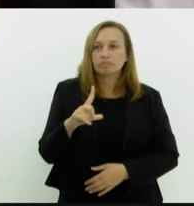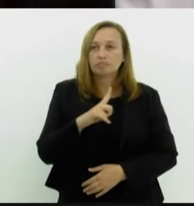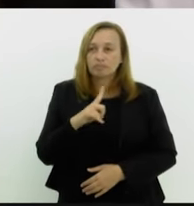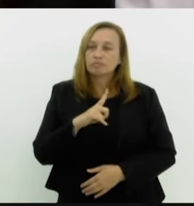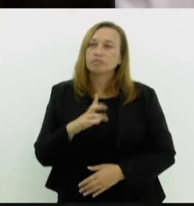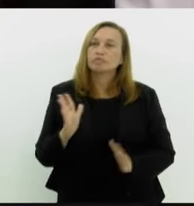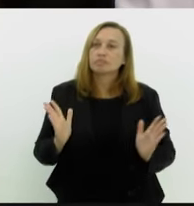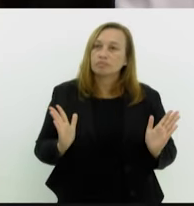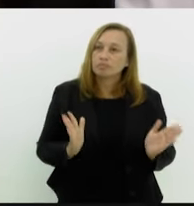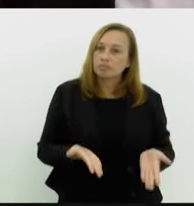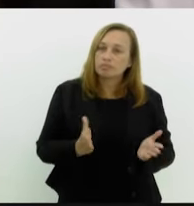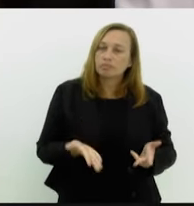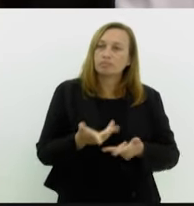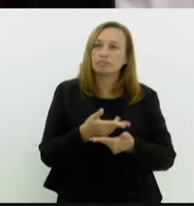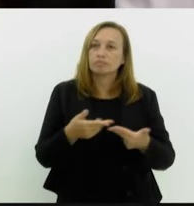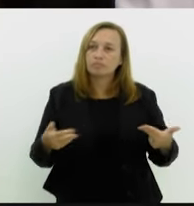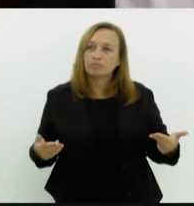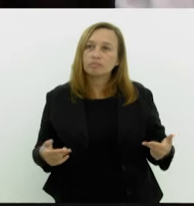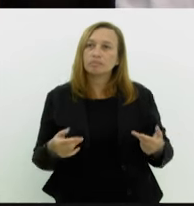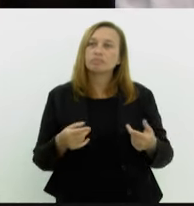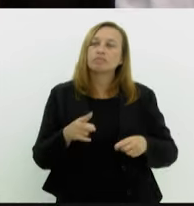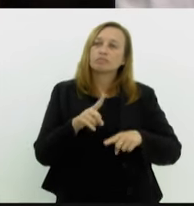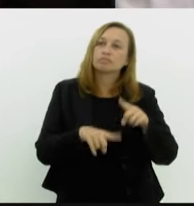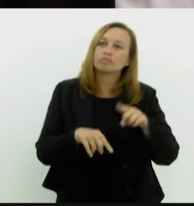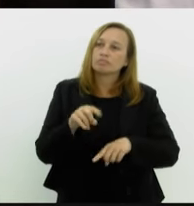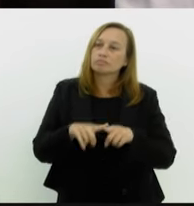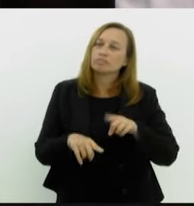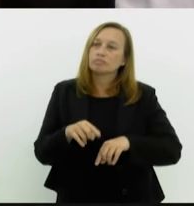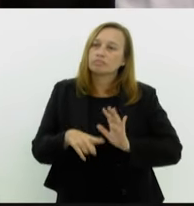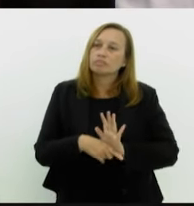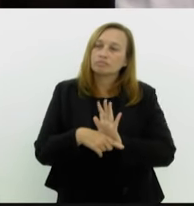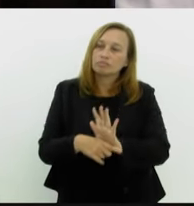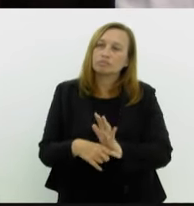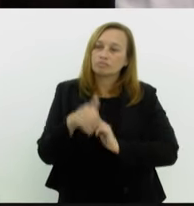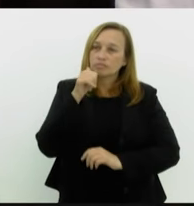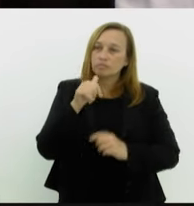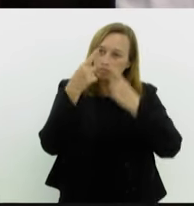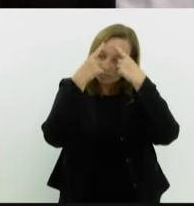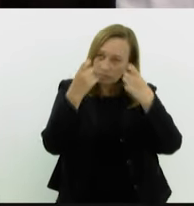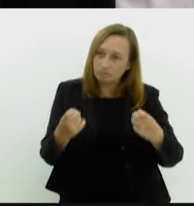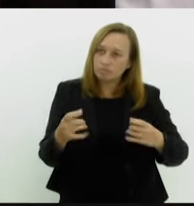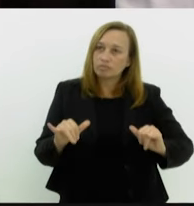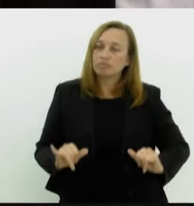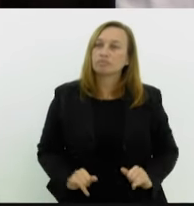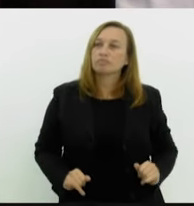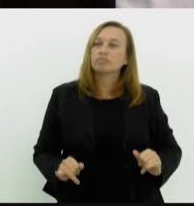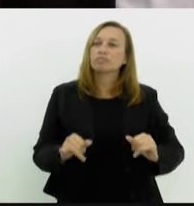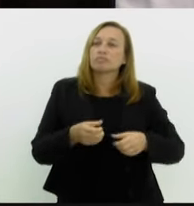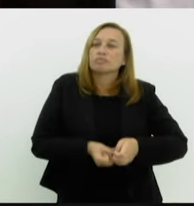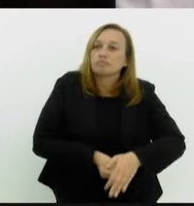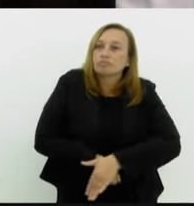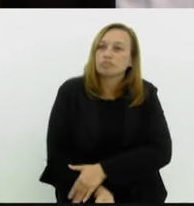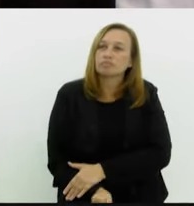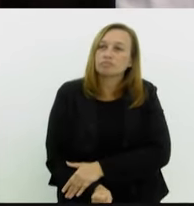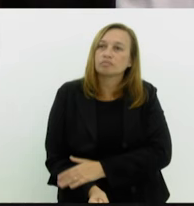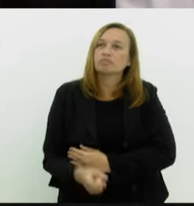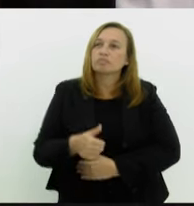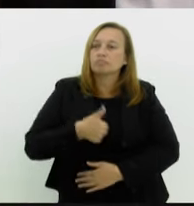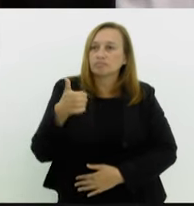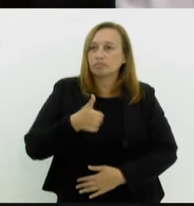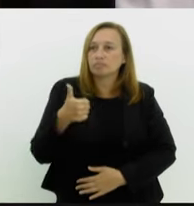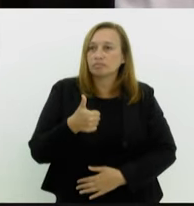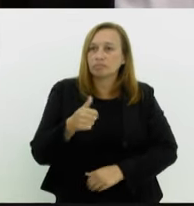hoje várias ferramentas para ajudar essa mulher que sofreu violência obstétrica porque se a gente tá falando de primeira